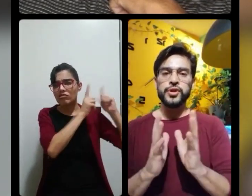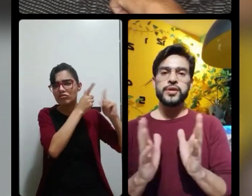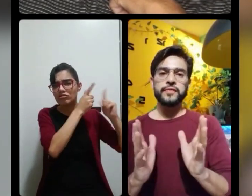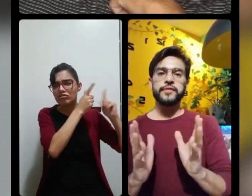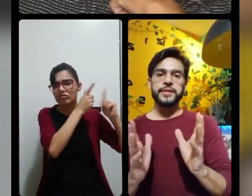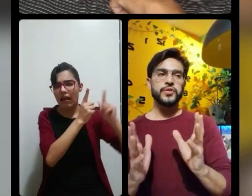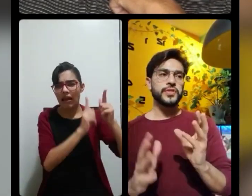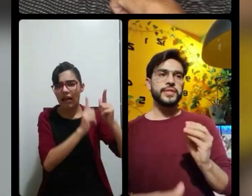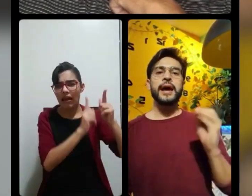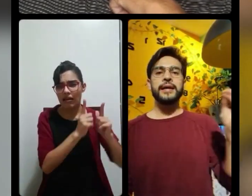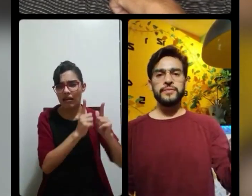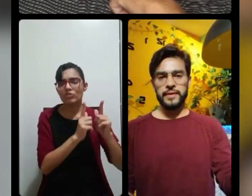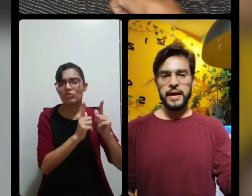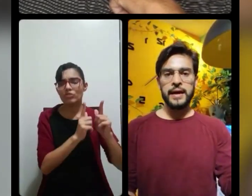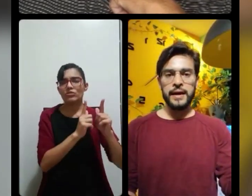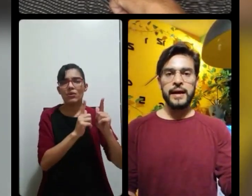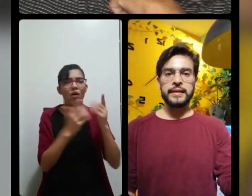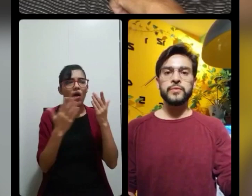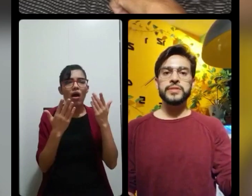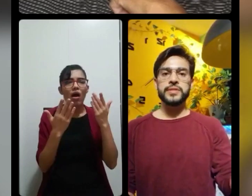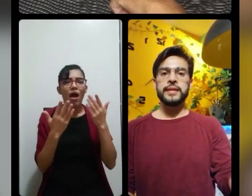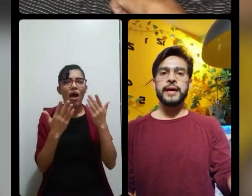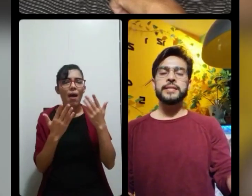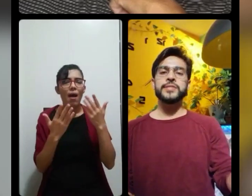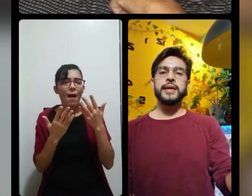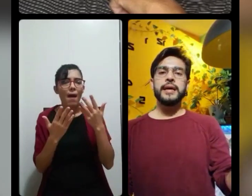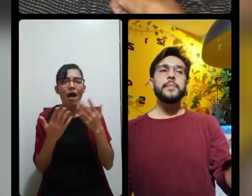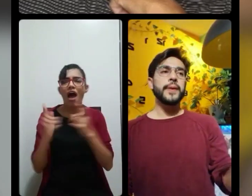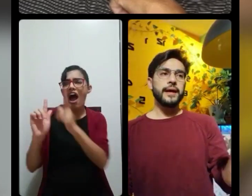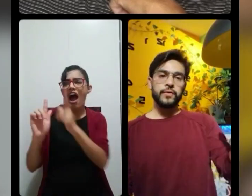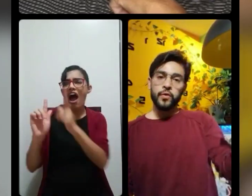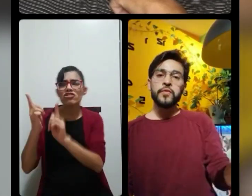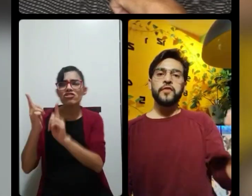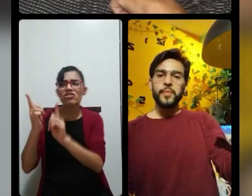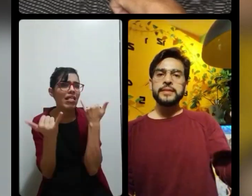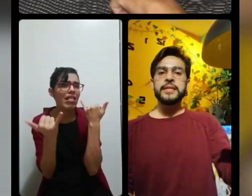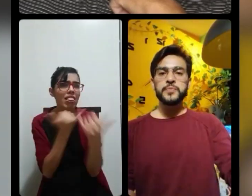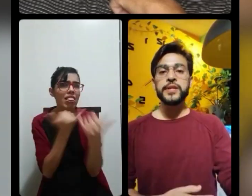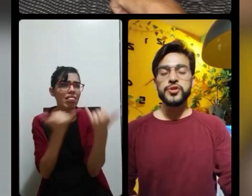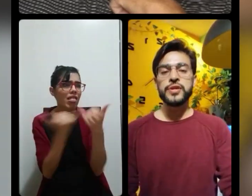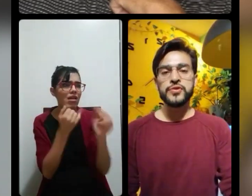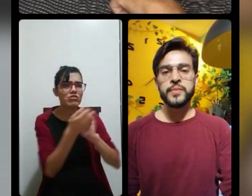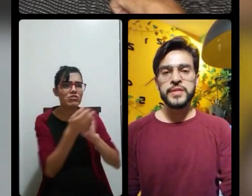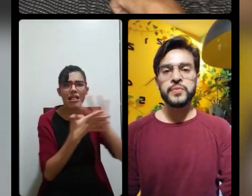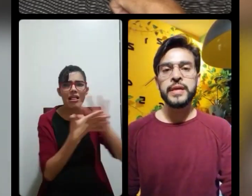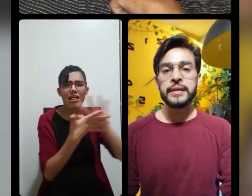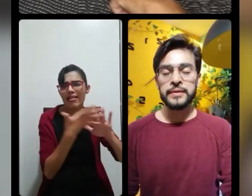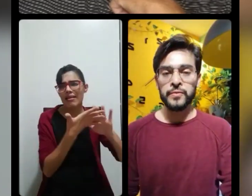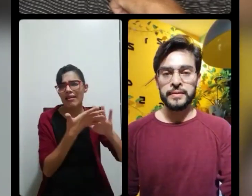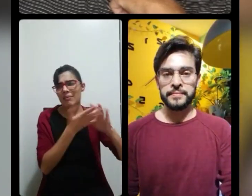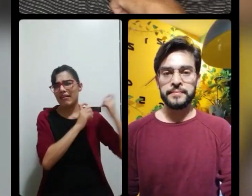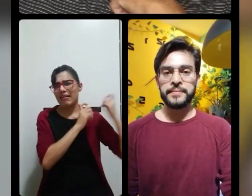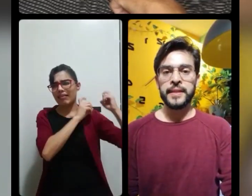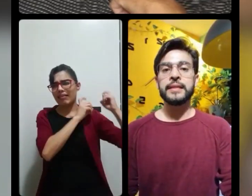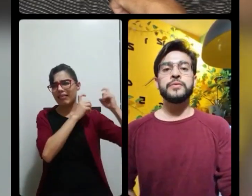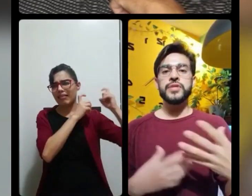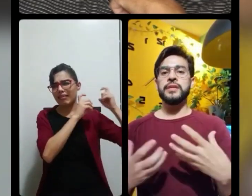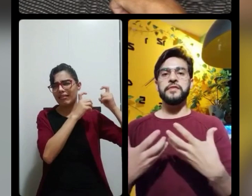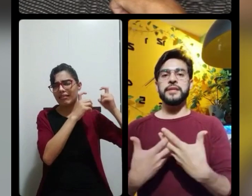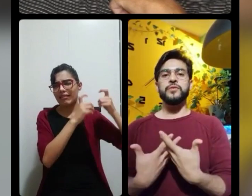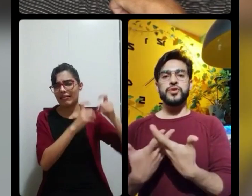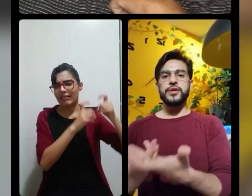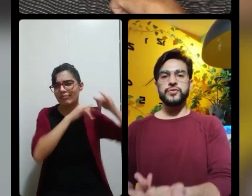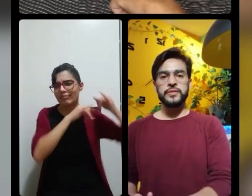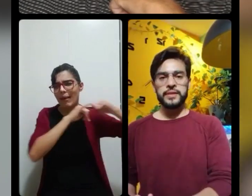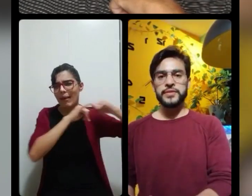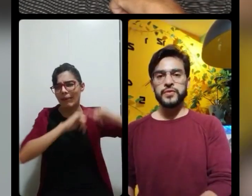equivocadamente, o gesto foi associado à língua de sinais como forma de desprestígio mesmo da língua. Não